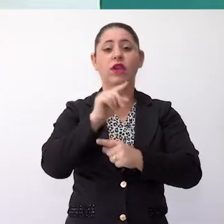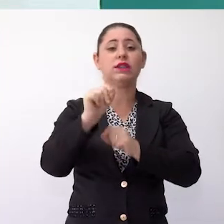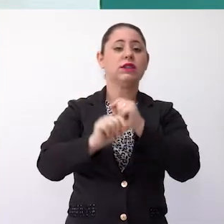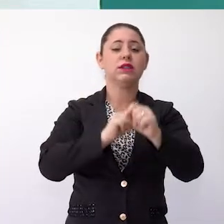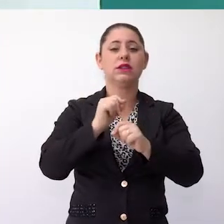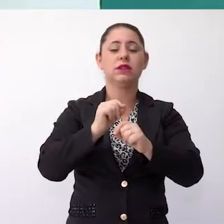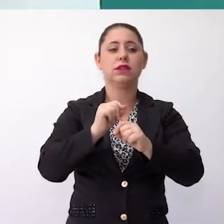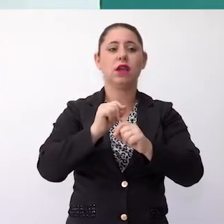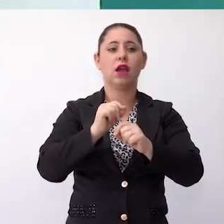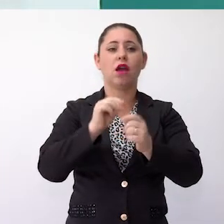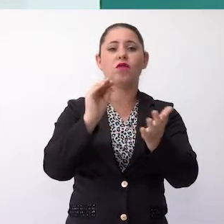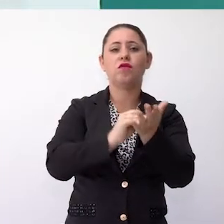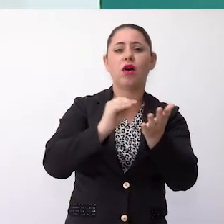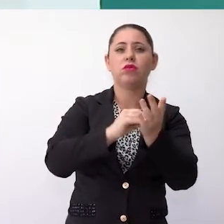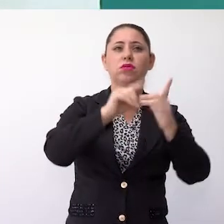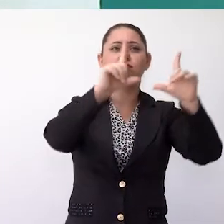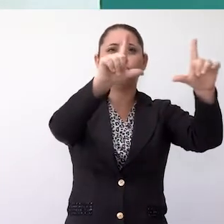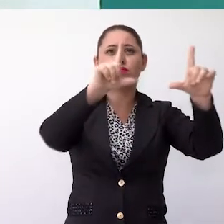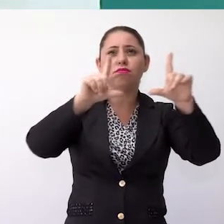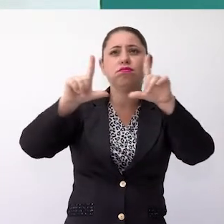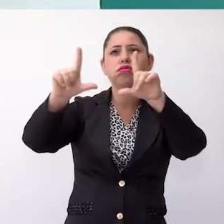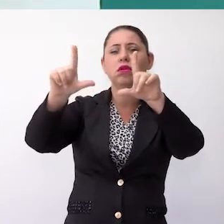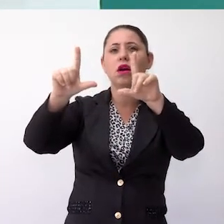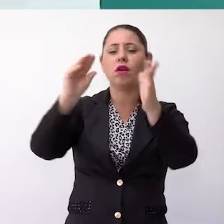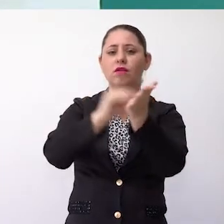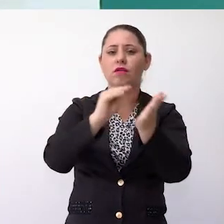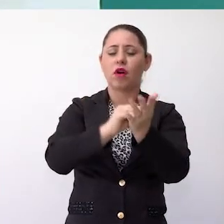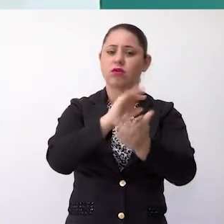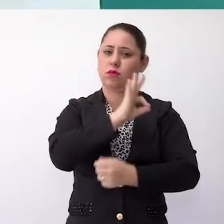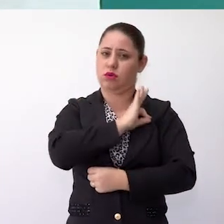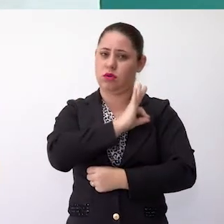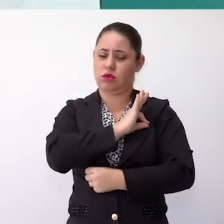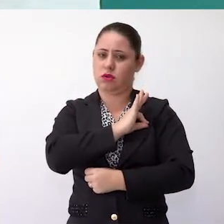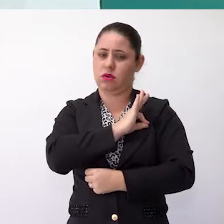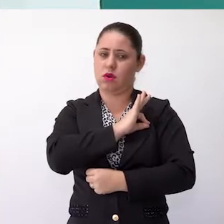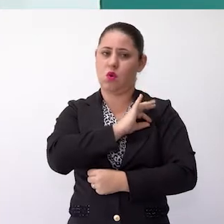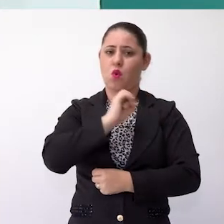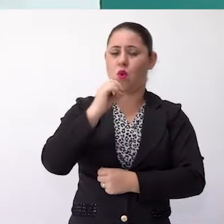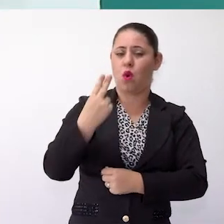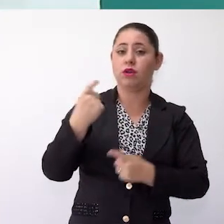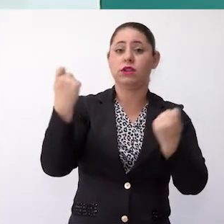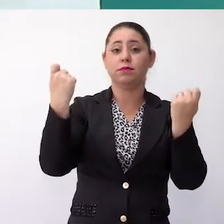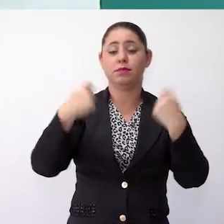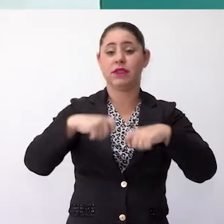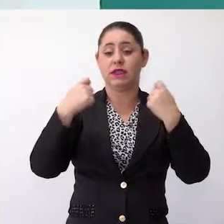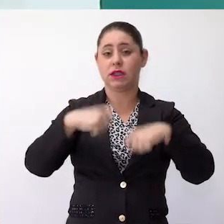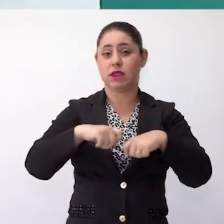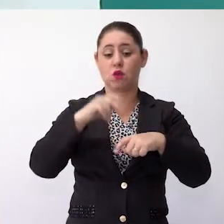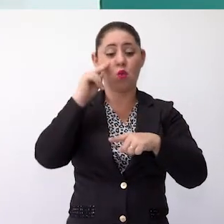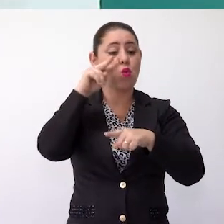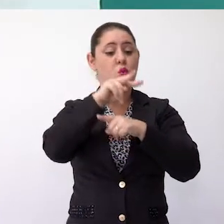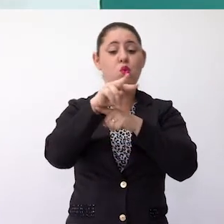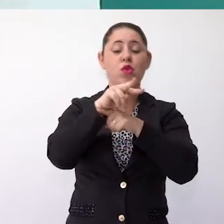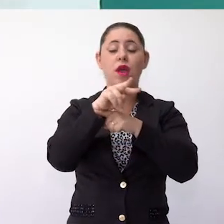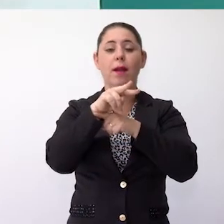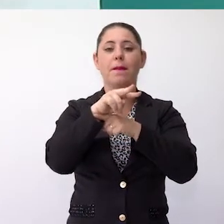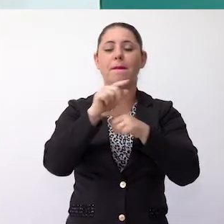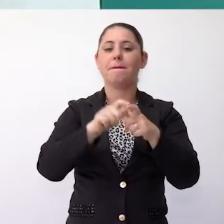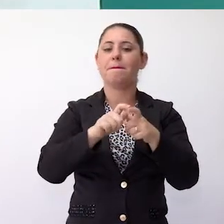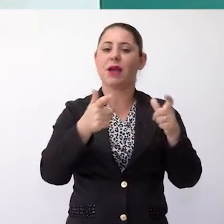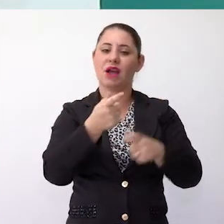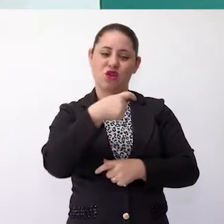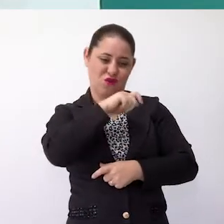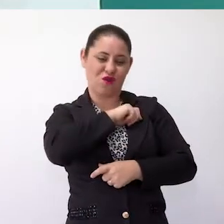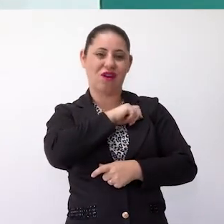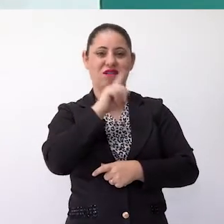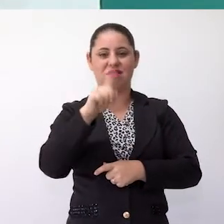uma má sinalização da via, se é uma falta de um policiamento, né, se é uma necessidade de uma fiscalização maior. Então a gente vem